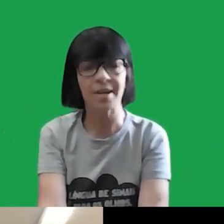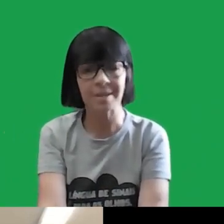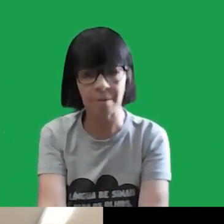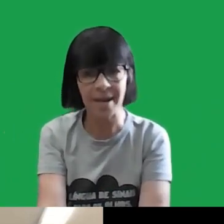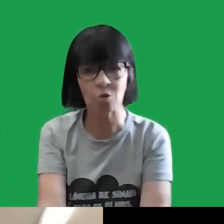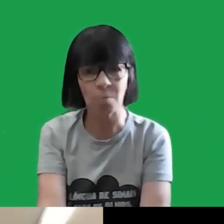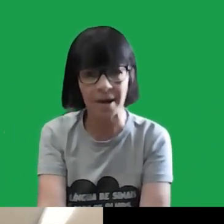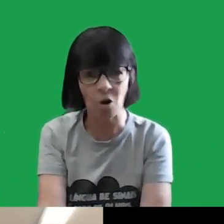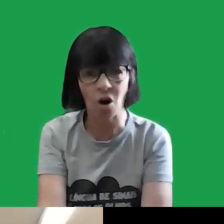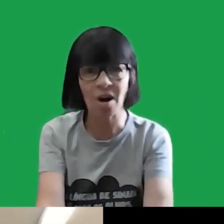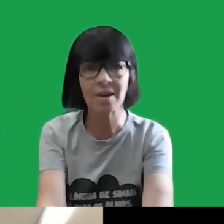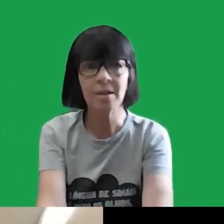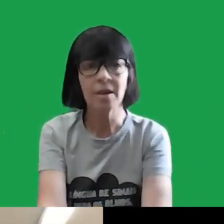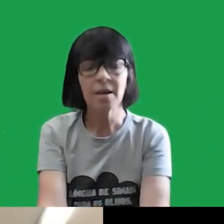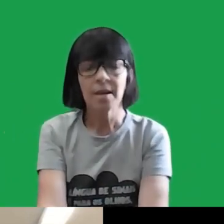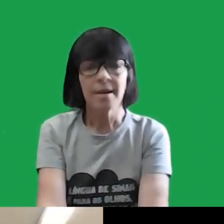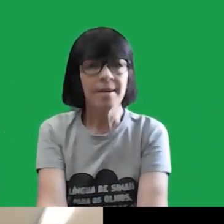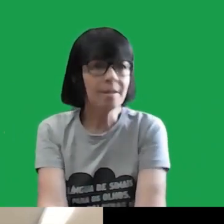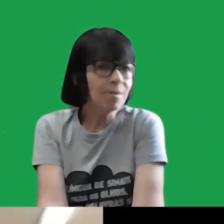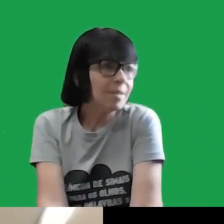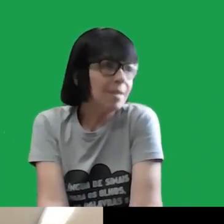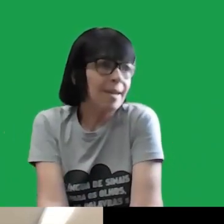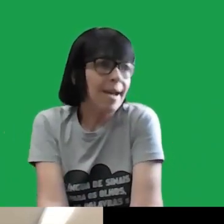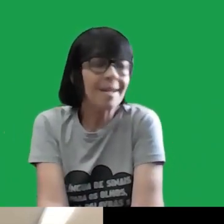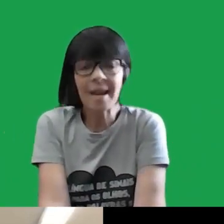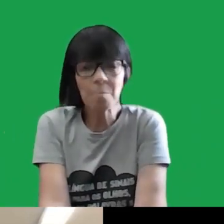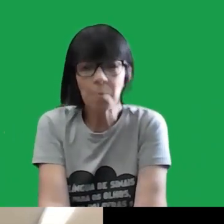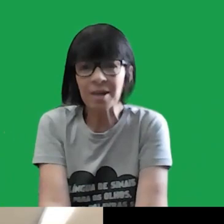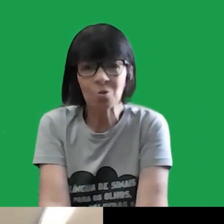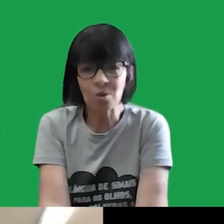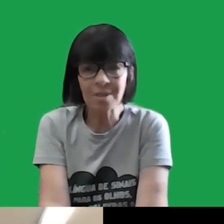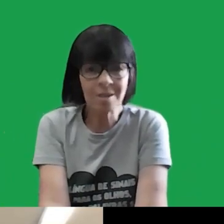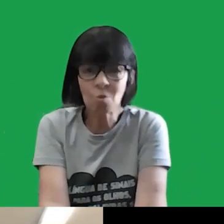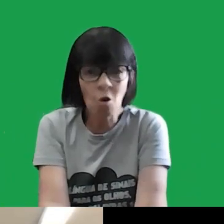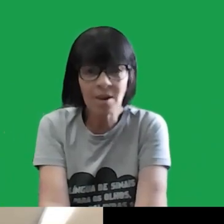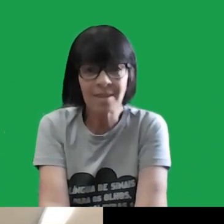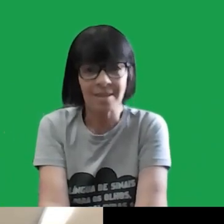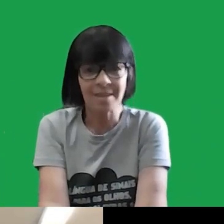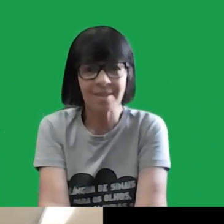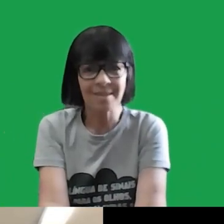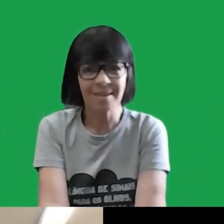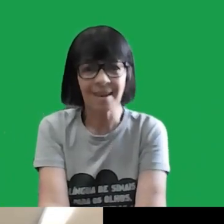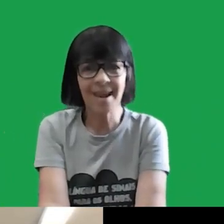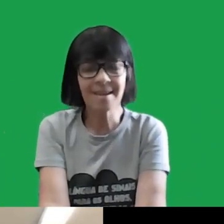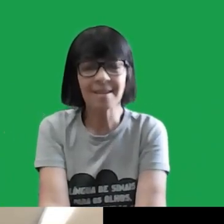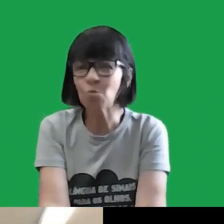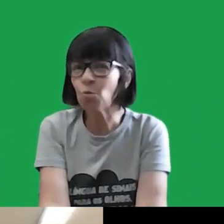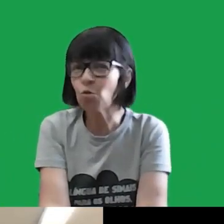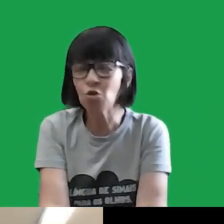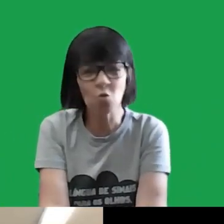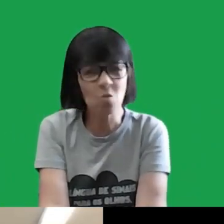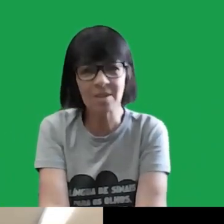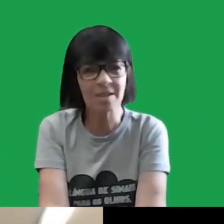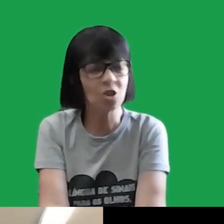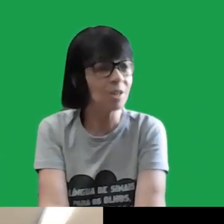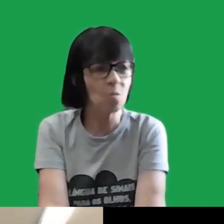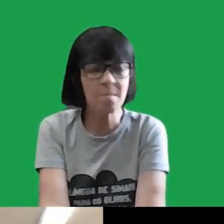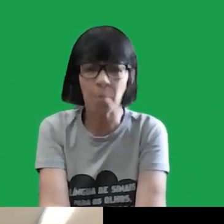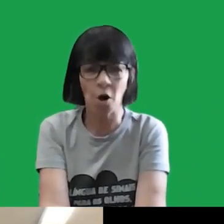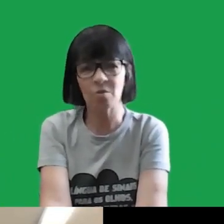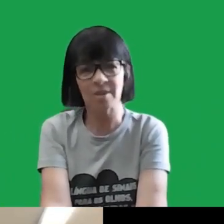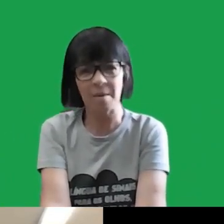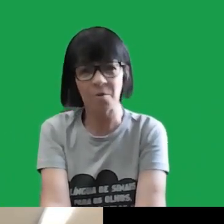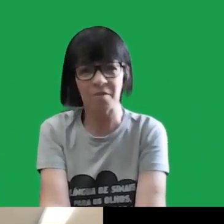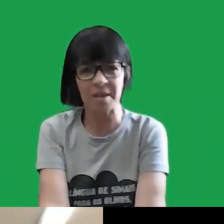um conhecimento maior. Então, assim, há tempo para todas as coisas, né? Então, nunca desistir,